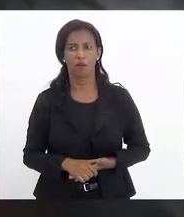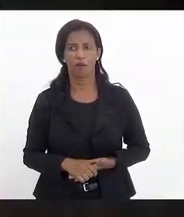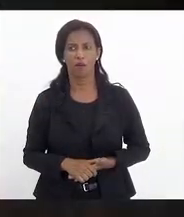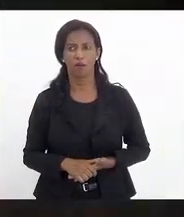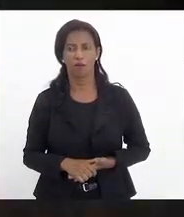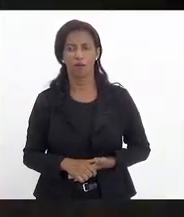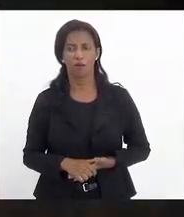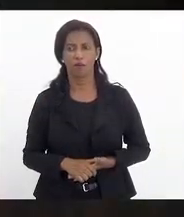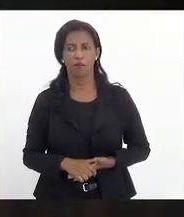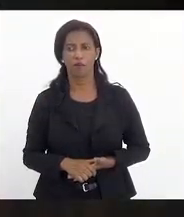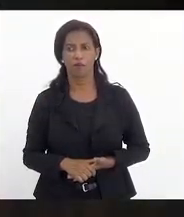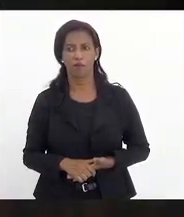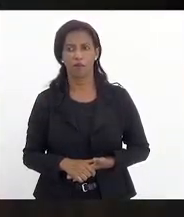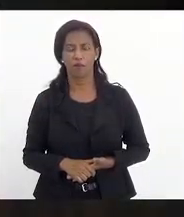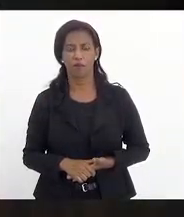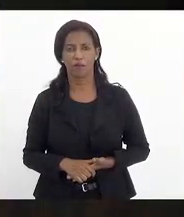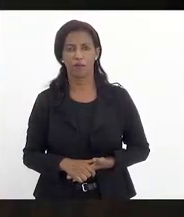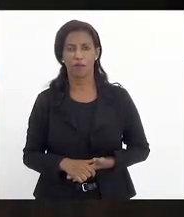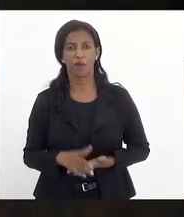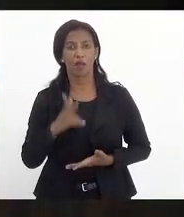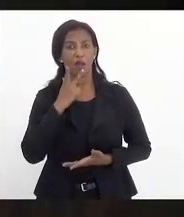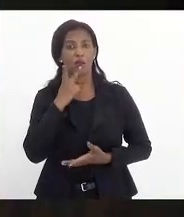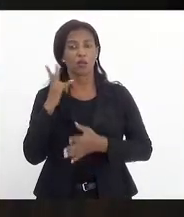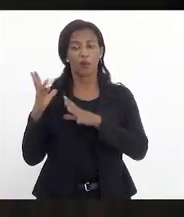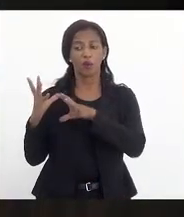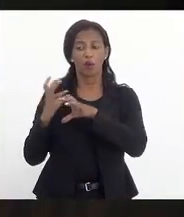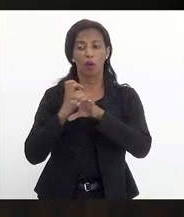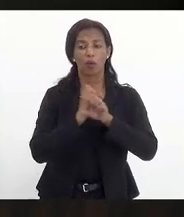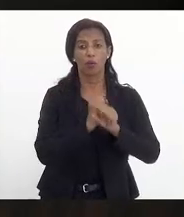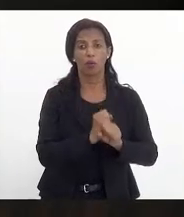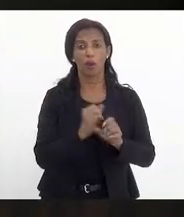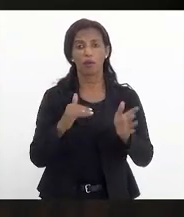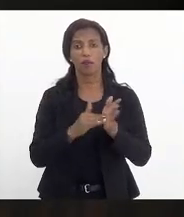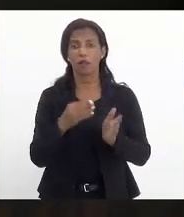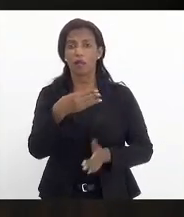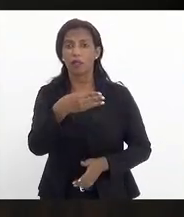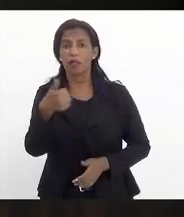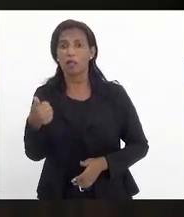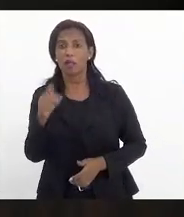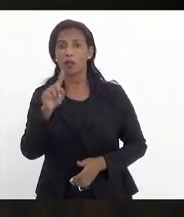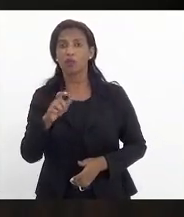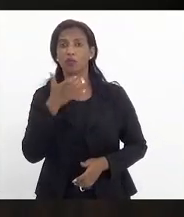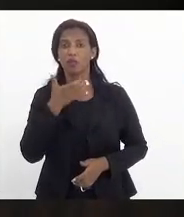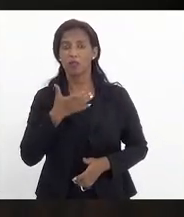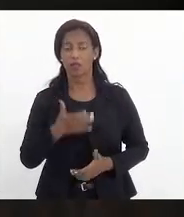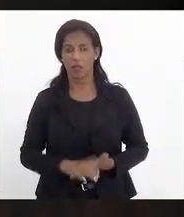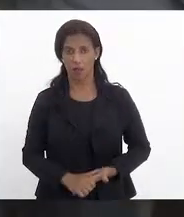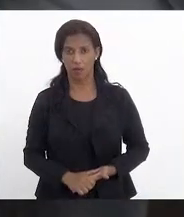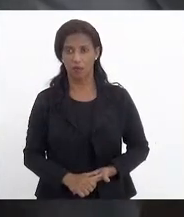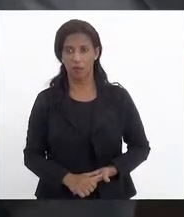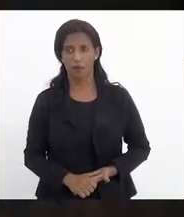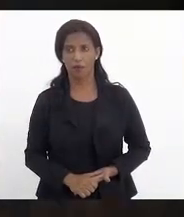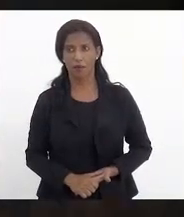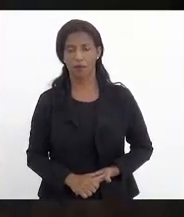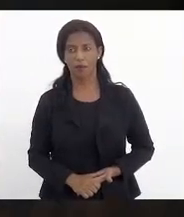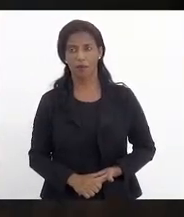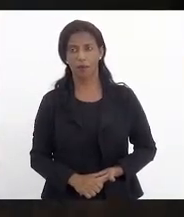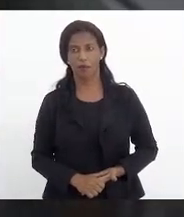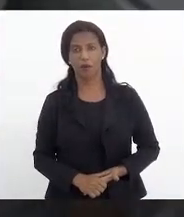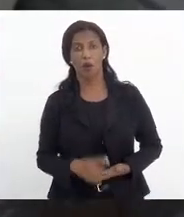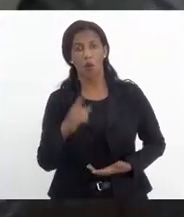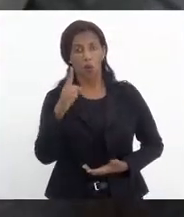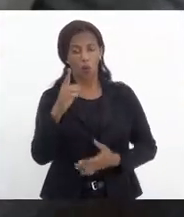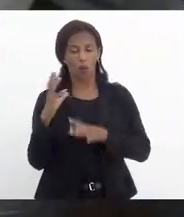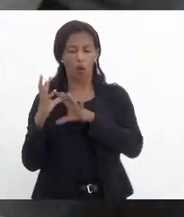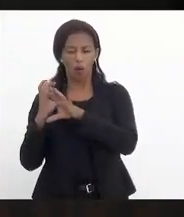Então, nós não estamos falando do acumulado até 31 de dezembro. Nós estamos... Falando já do IPCA de 22. O outro é o para